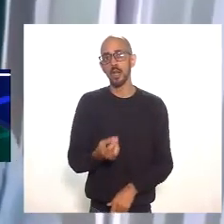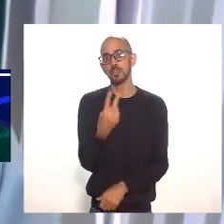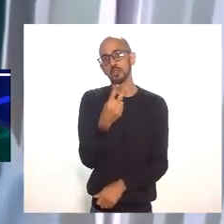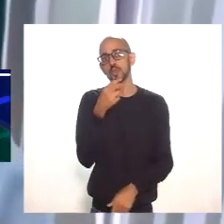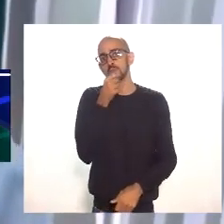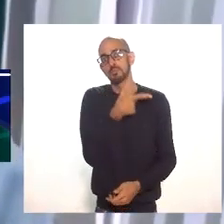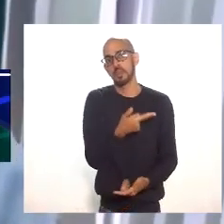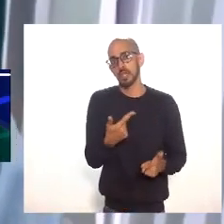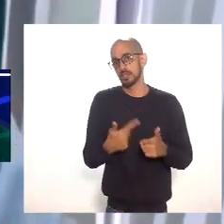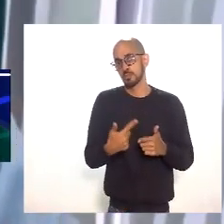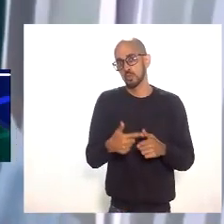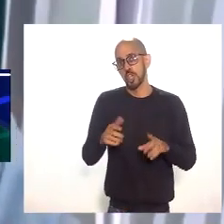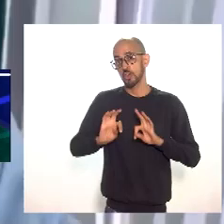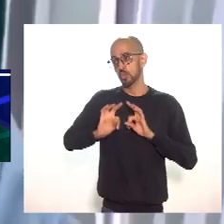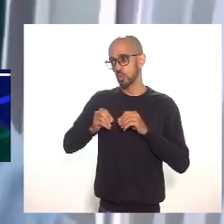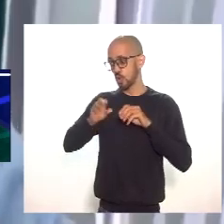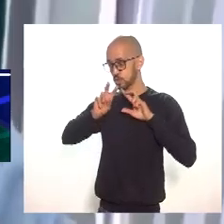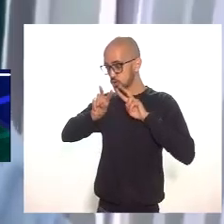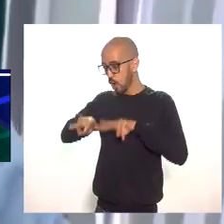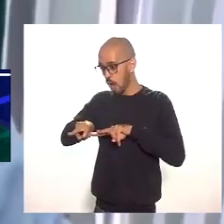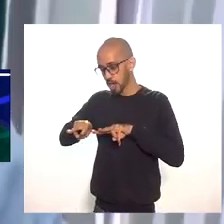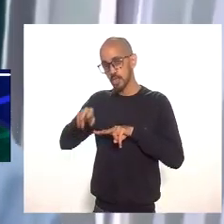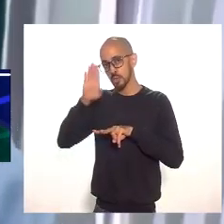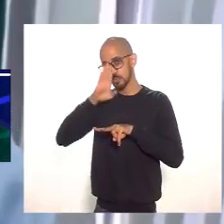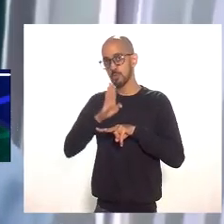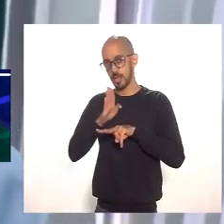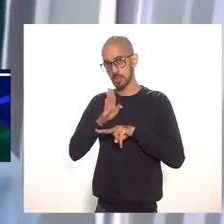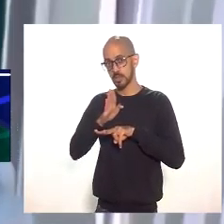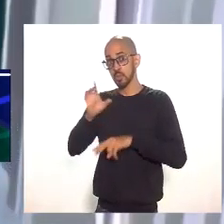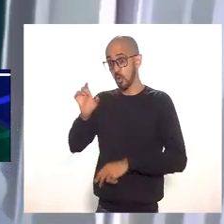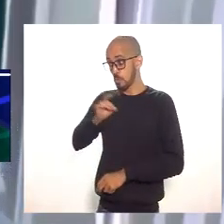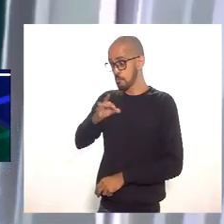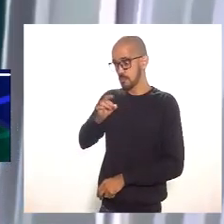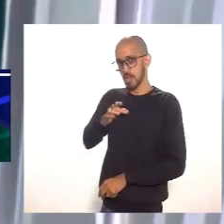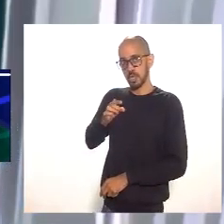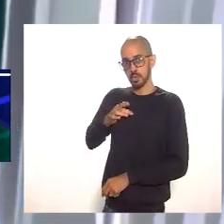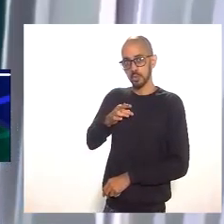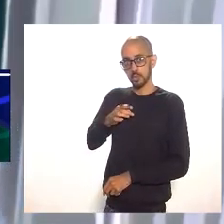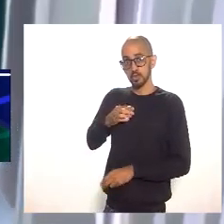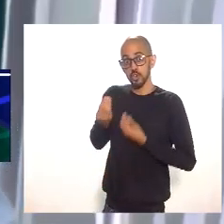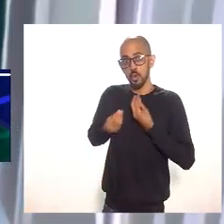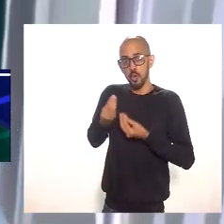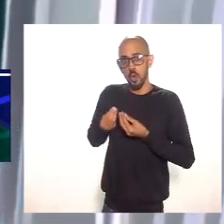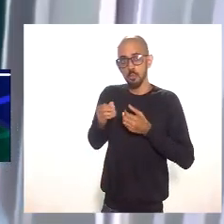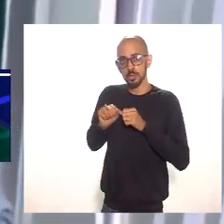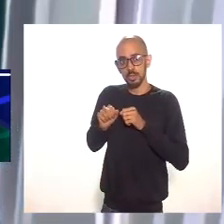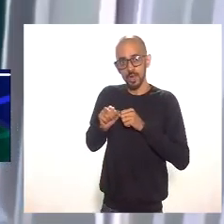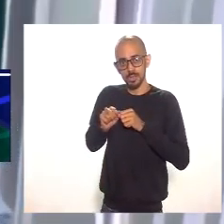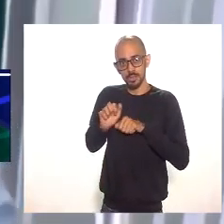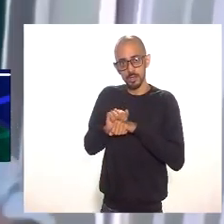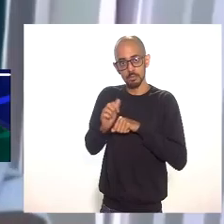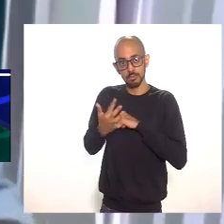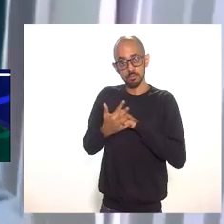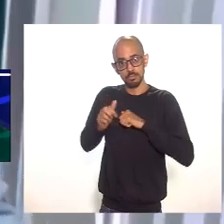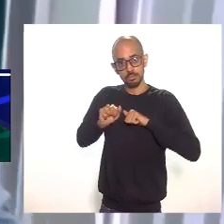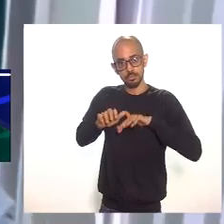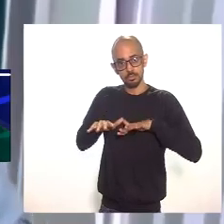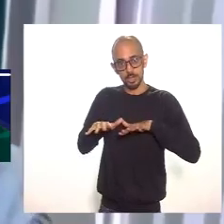todo enxerga com temor e com estupor, né, a maneira como a pandemia vem sendo